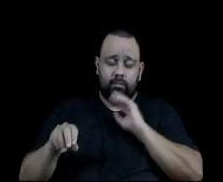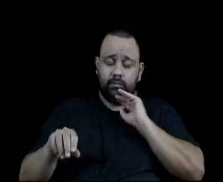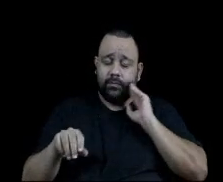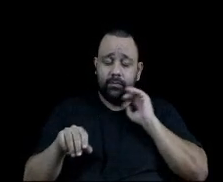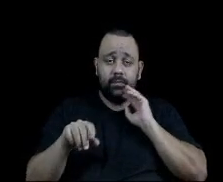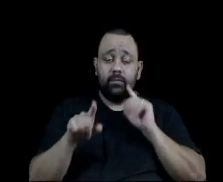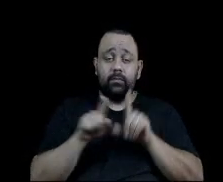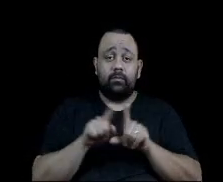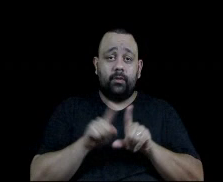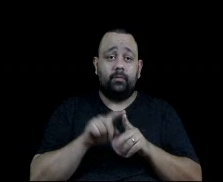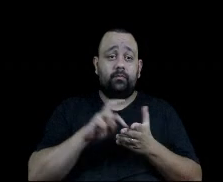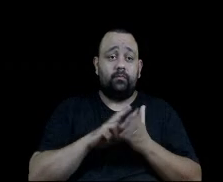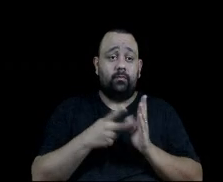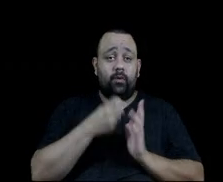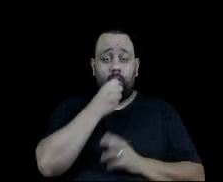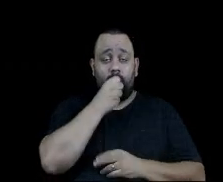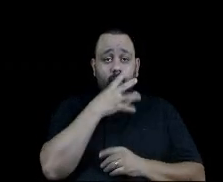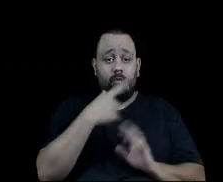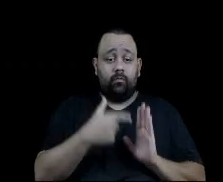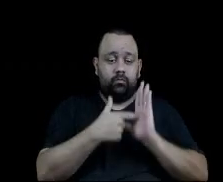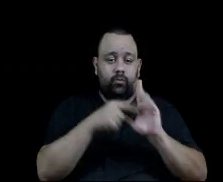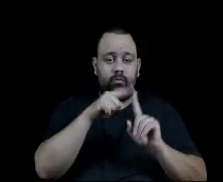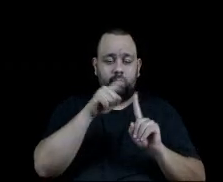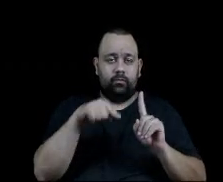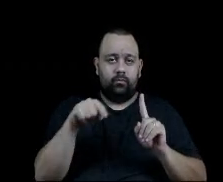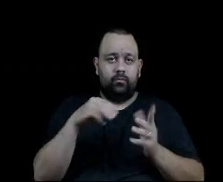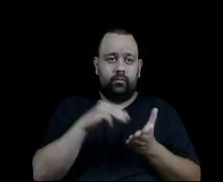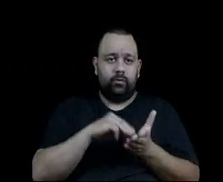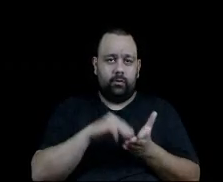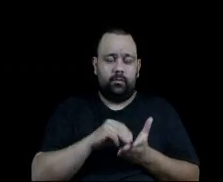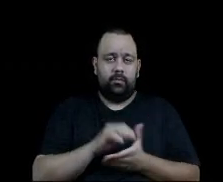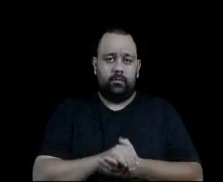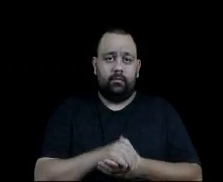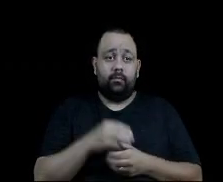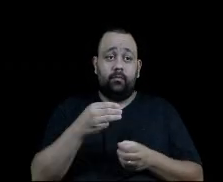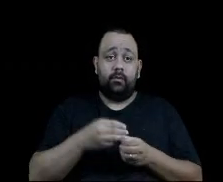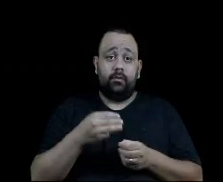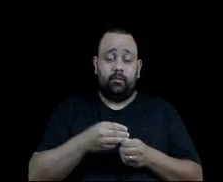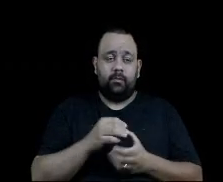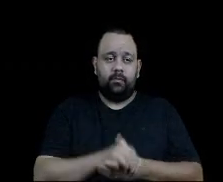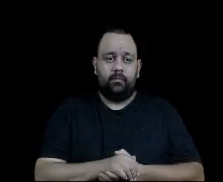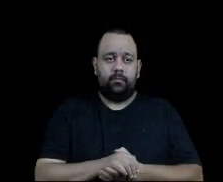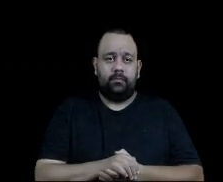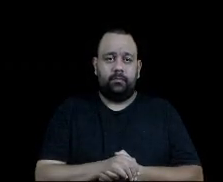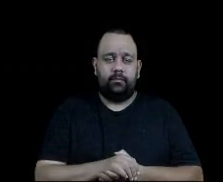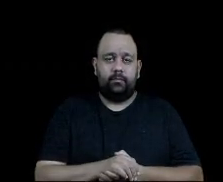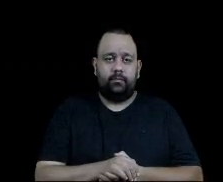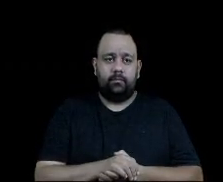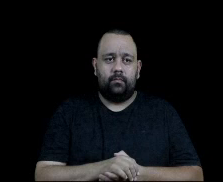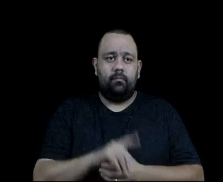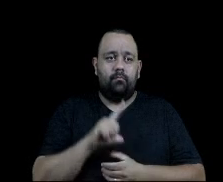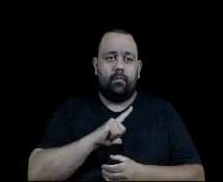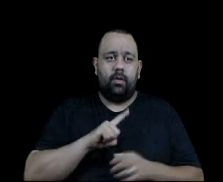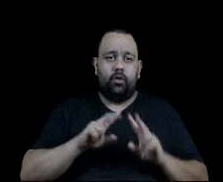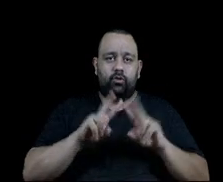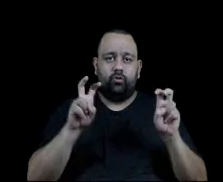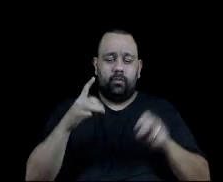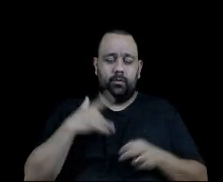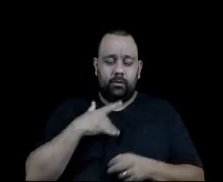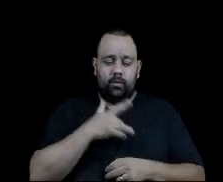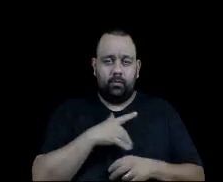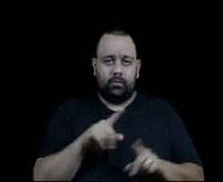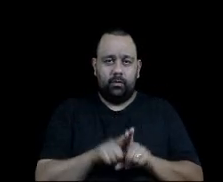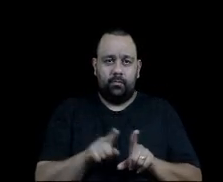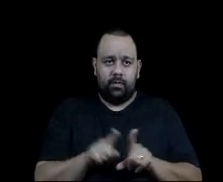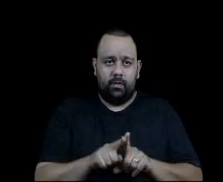do magistério, o que também é um ótimo indicador, né, para o município. E aí a gente tem a aplicação